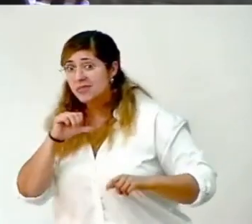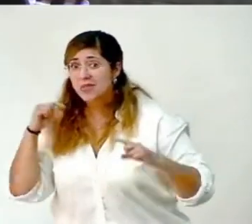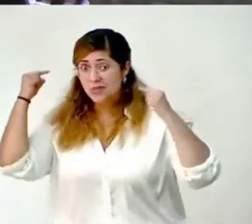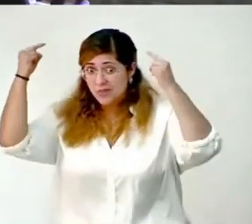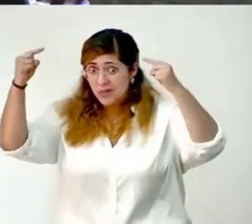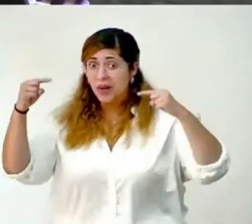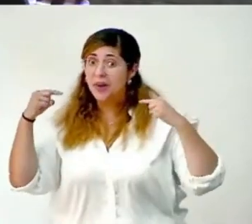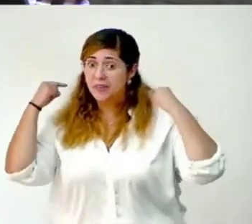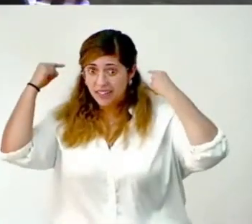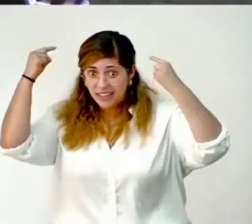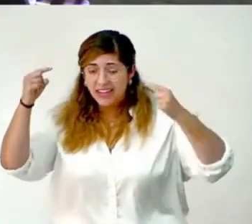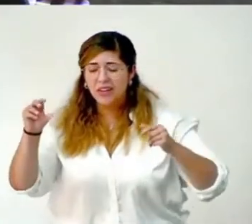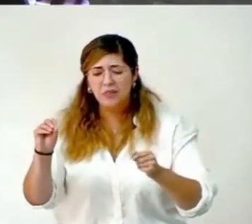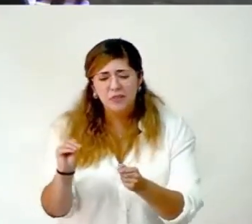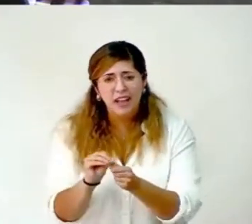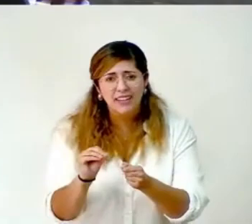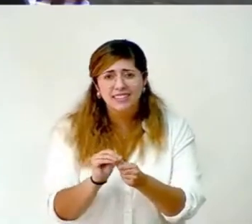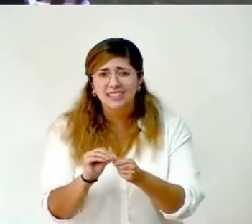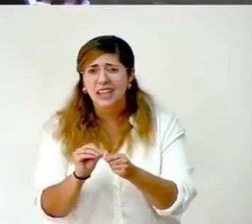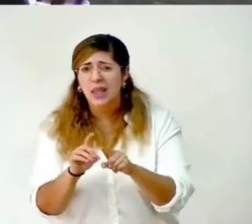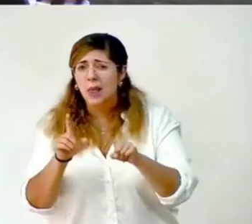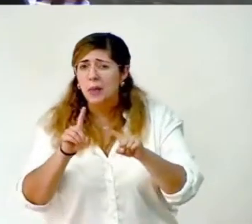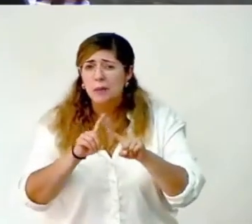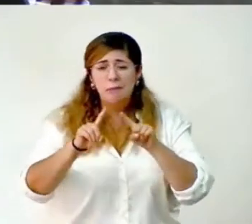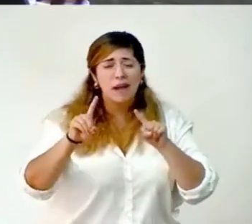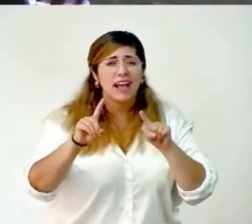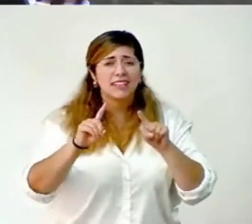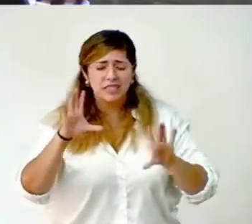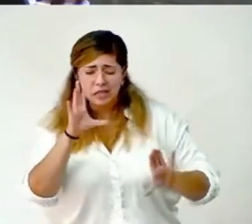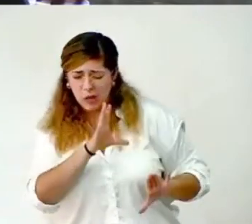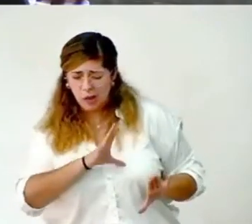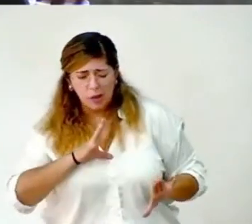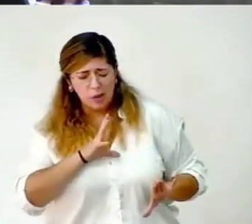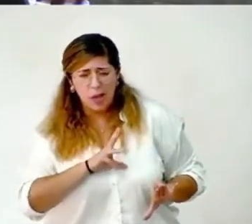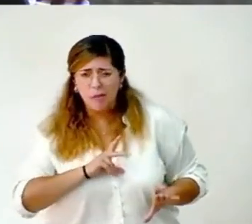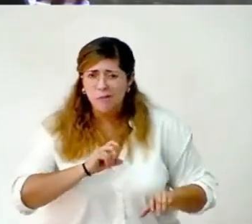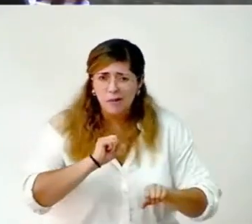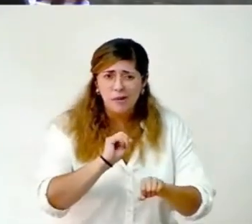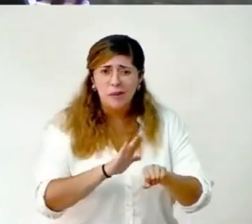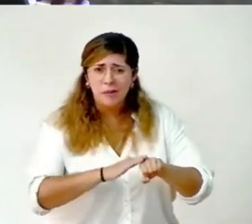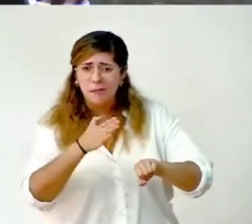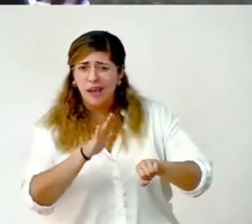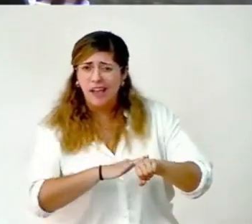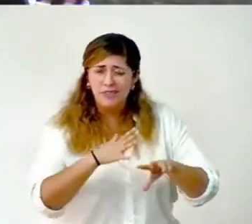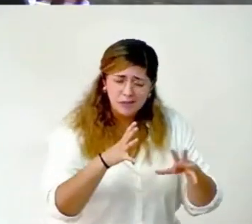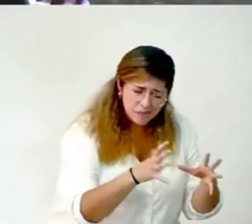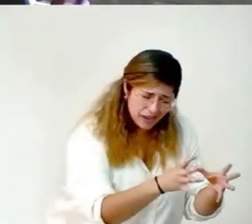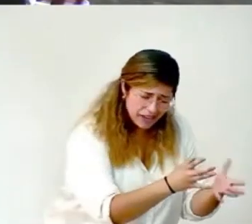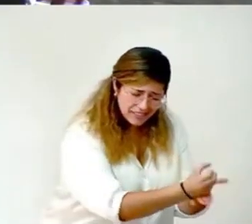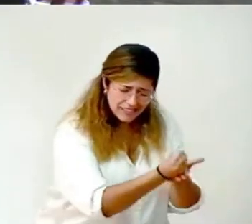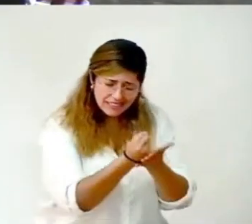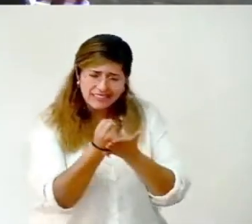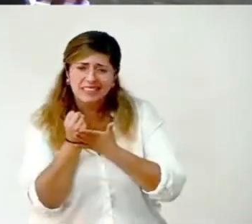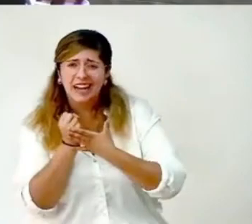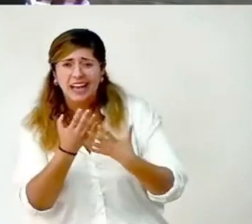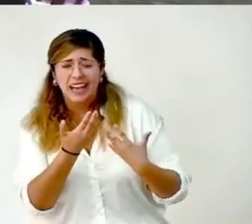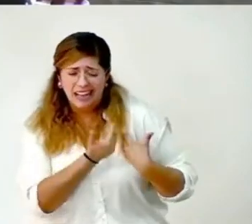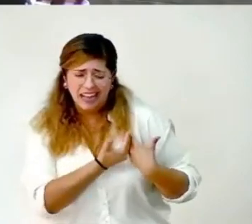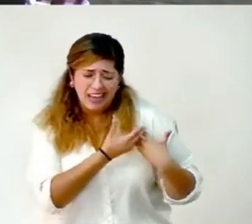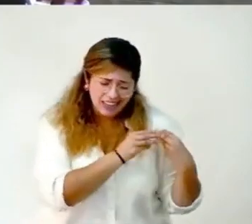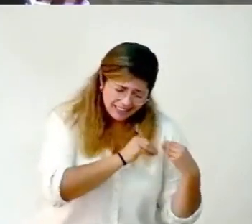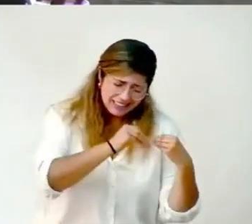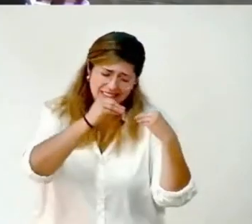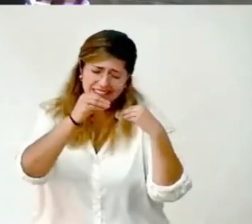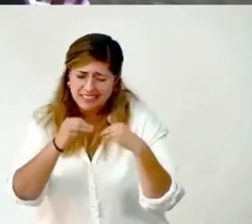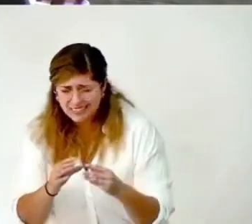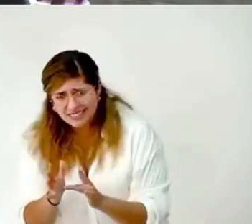com cordas humanas, com laços de amor. Fui para eles como quem alivia o jugo de sobre as suas queixadas,